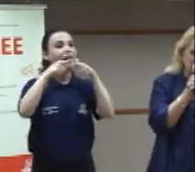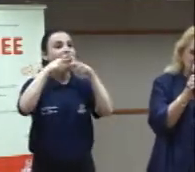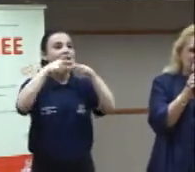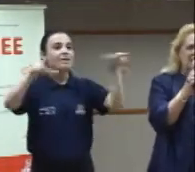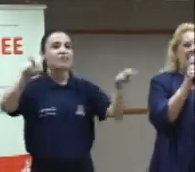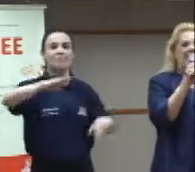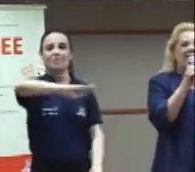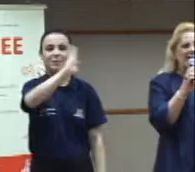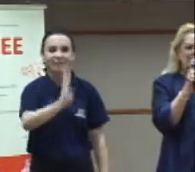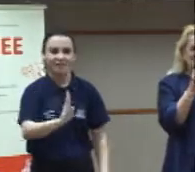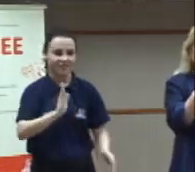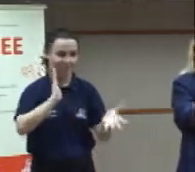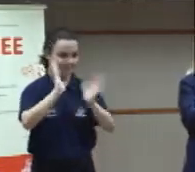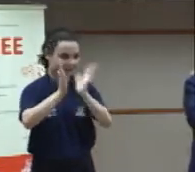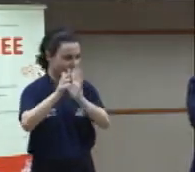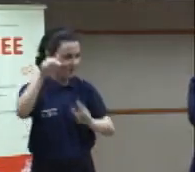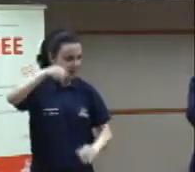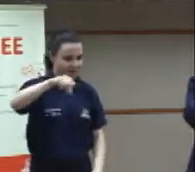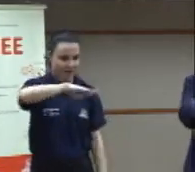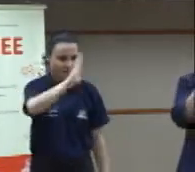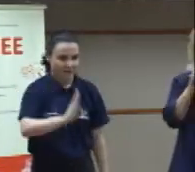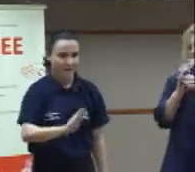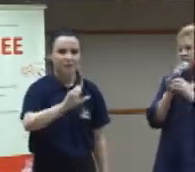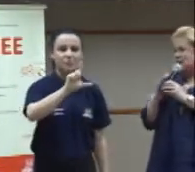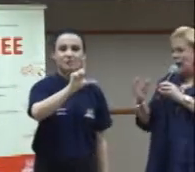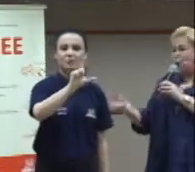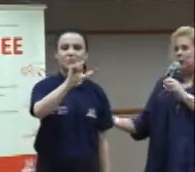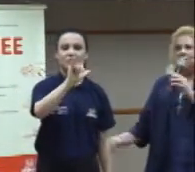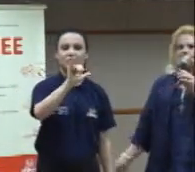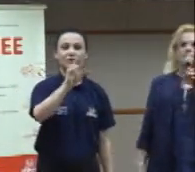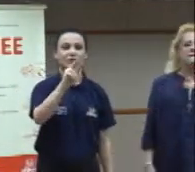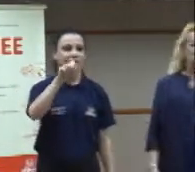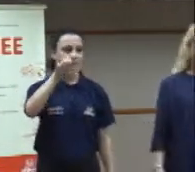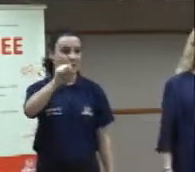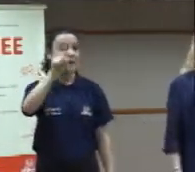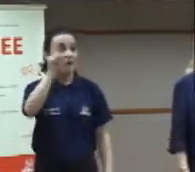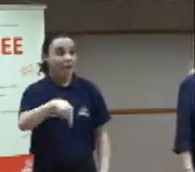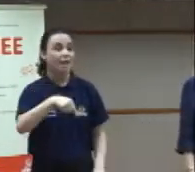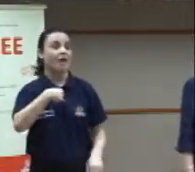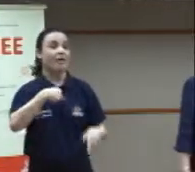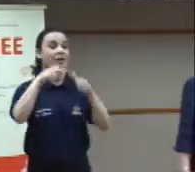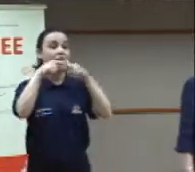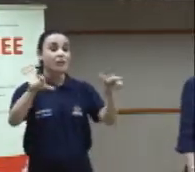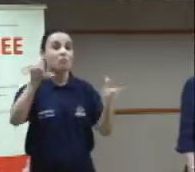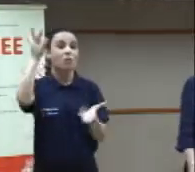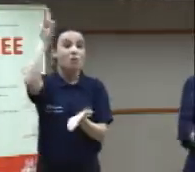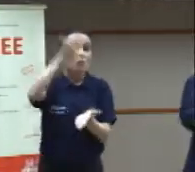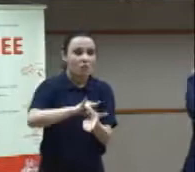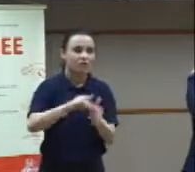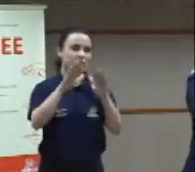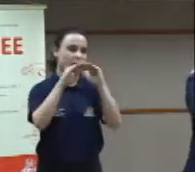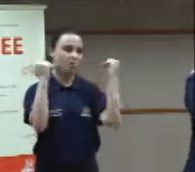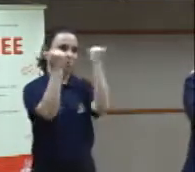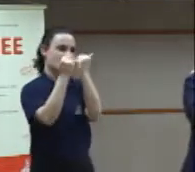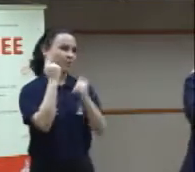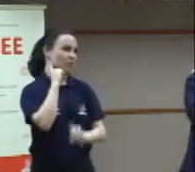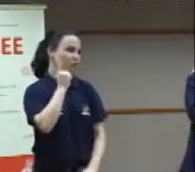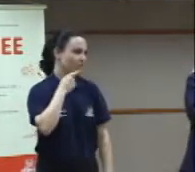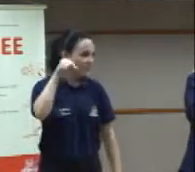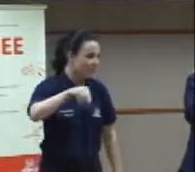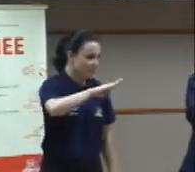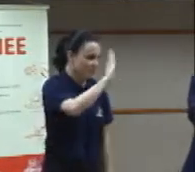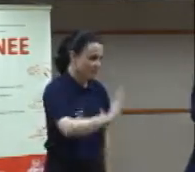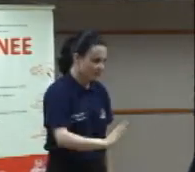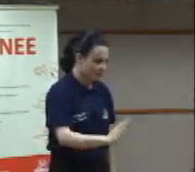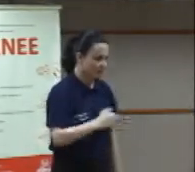Sinais. Esta língua é a língua oficial das comunidades surdas no Brasil. Então, quando nós falamos